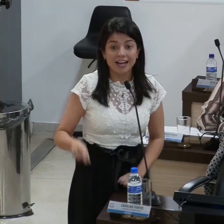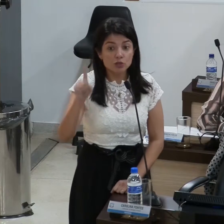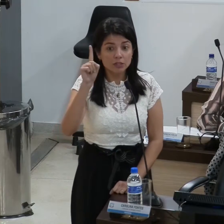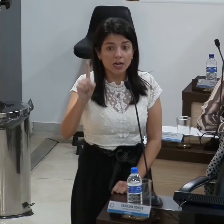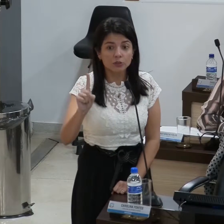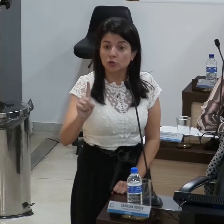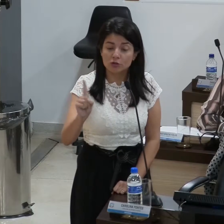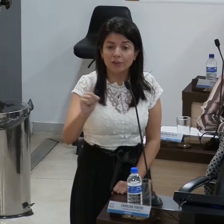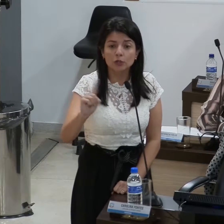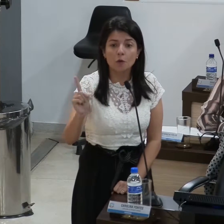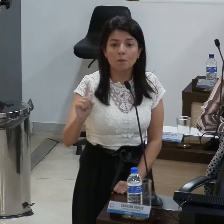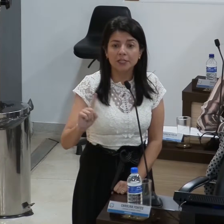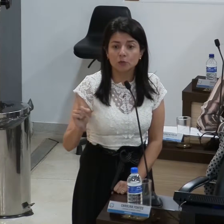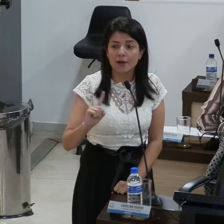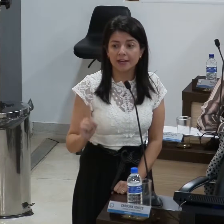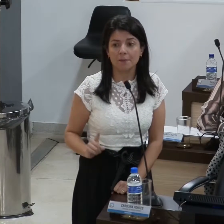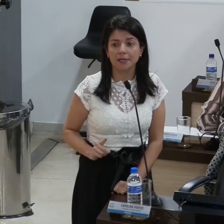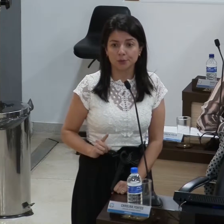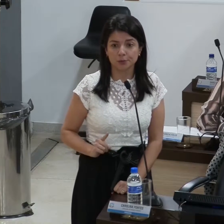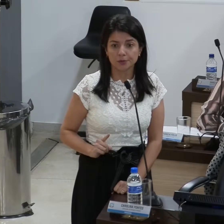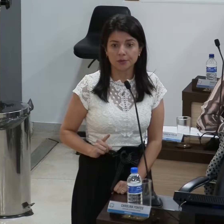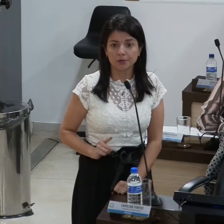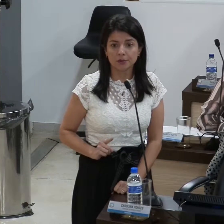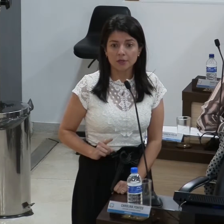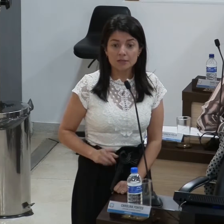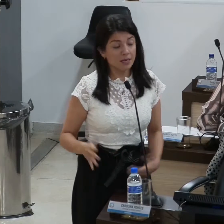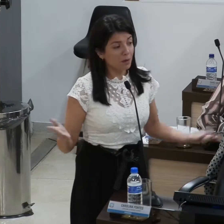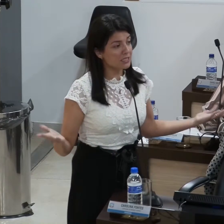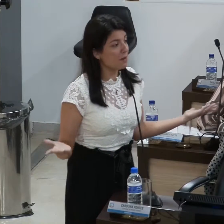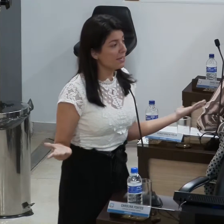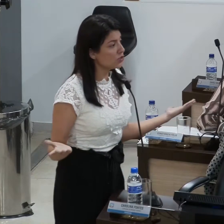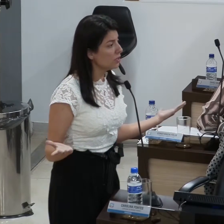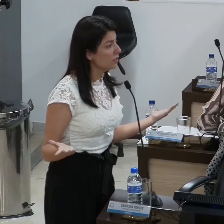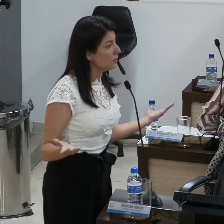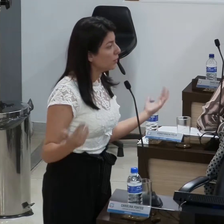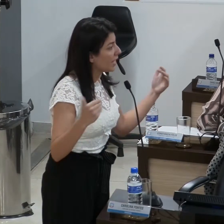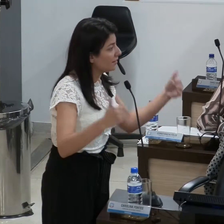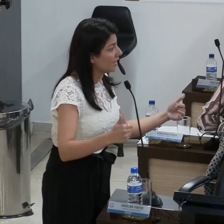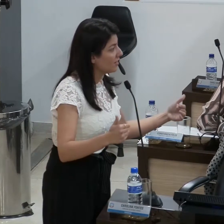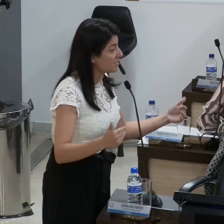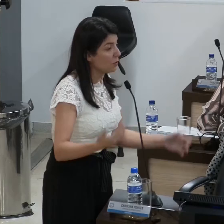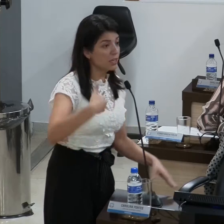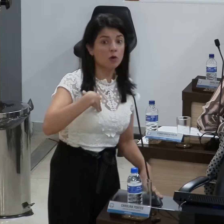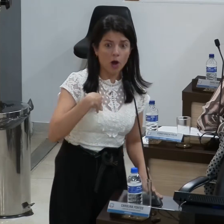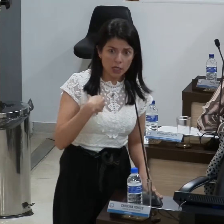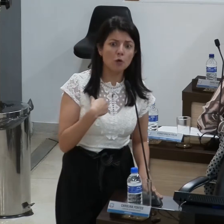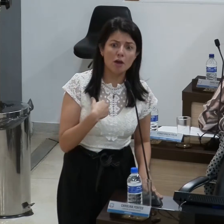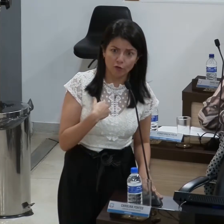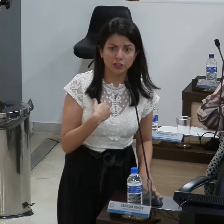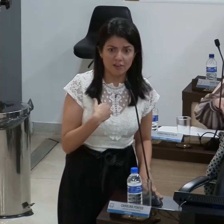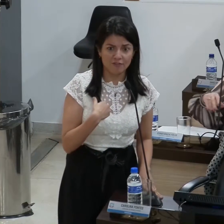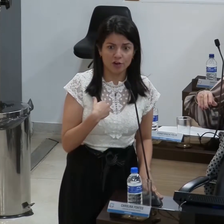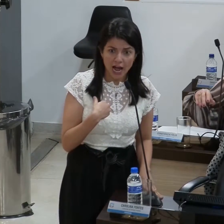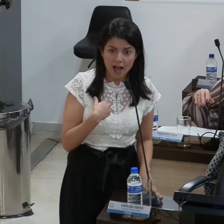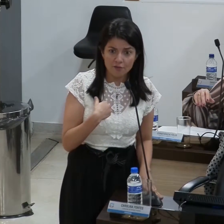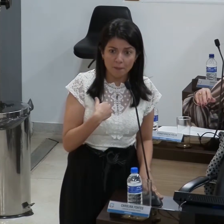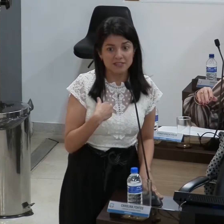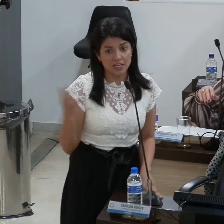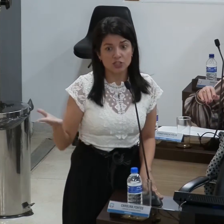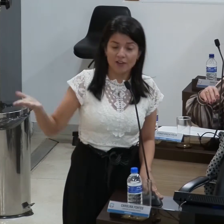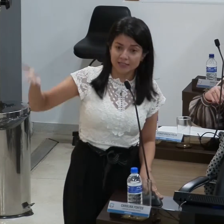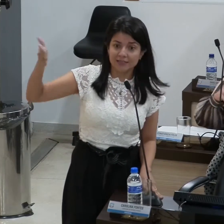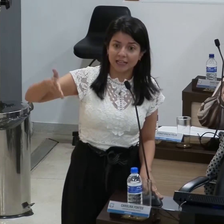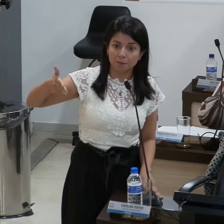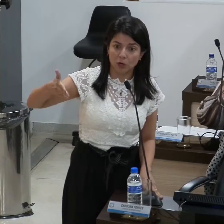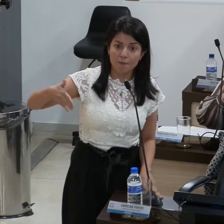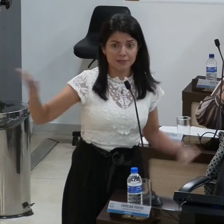empresa, não estou falando cumprindo com o regramento. Simplesmente porque a intervenção, que quando eu votei favorável, eu pensei